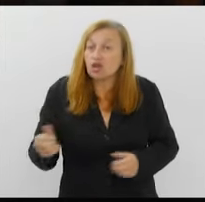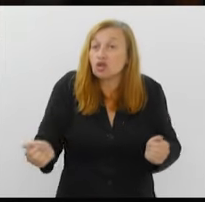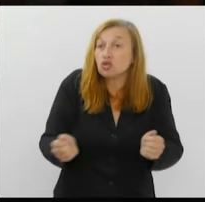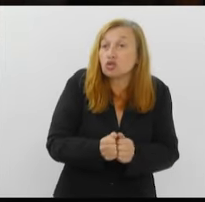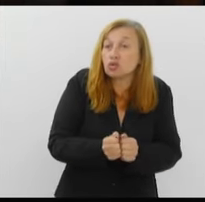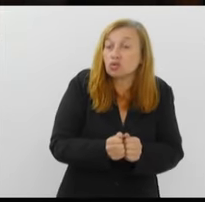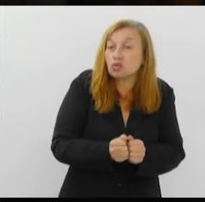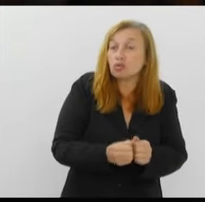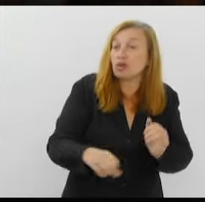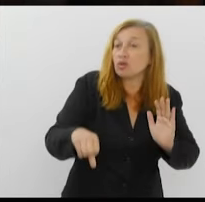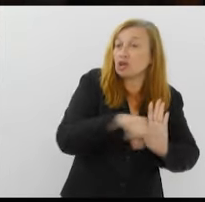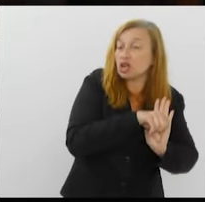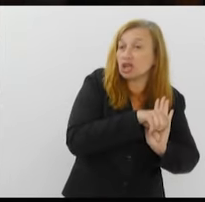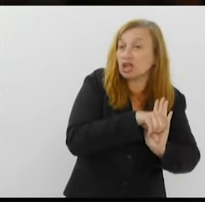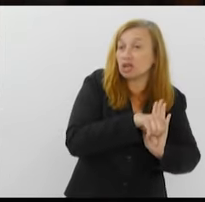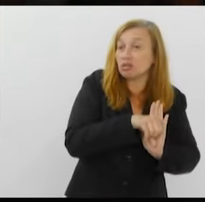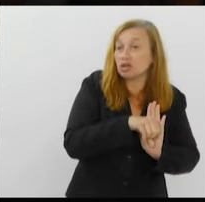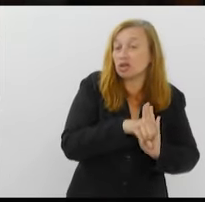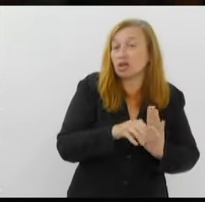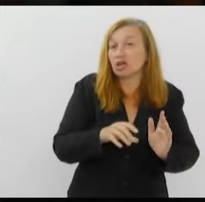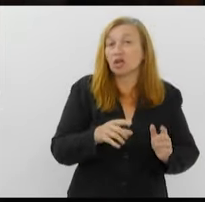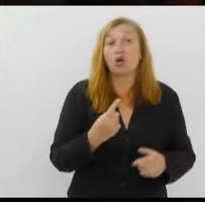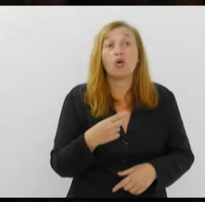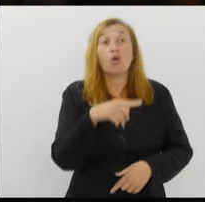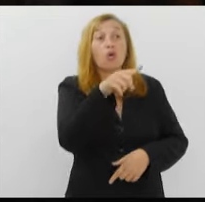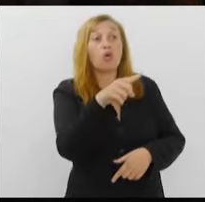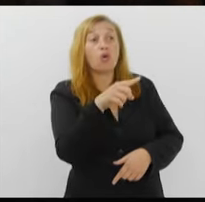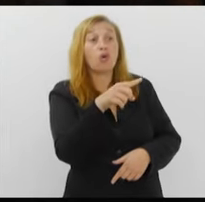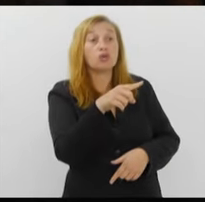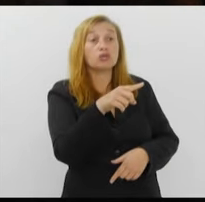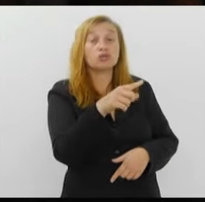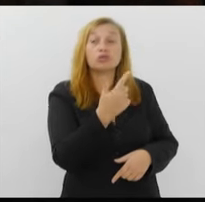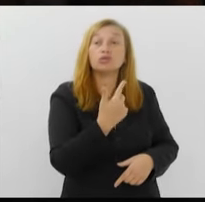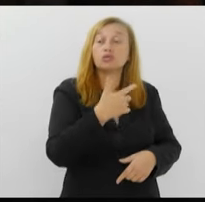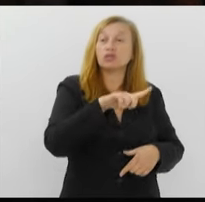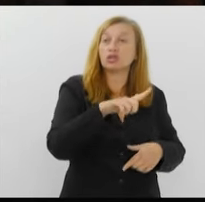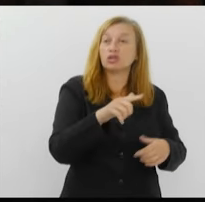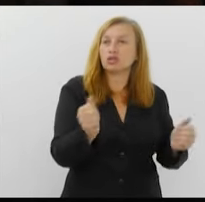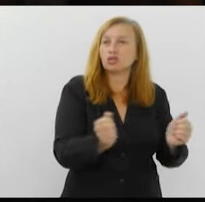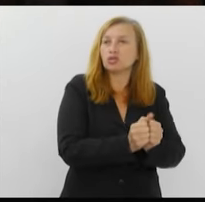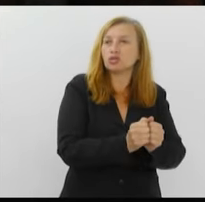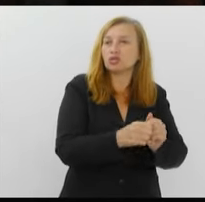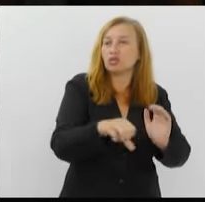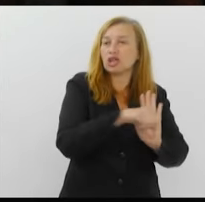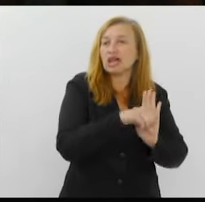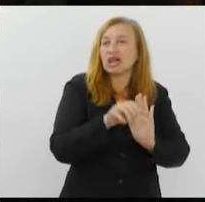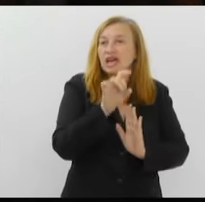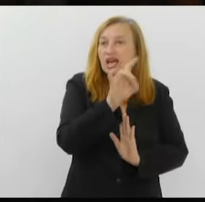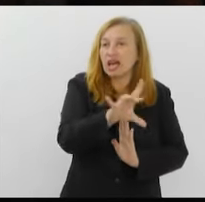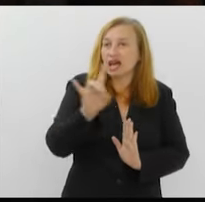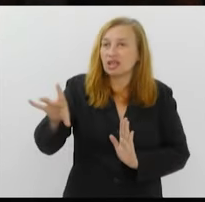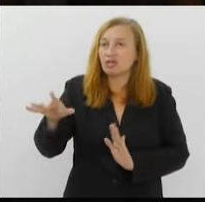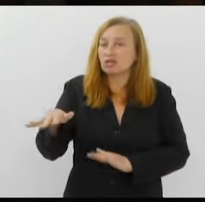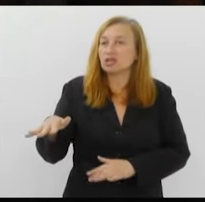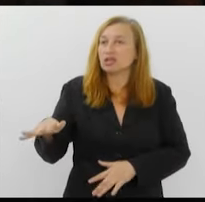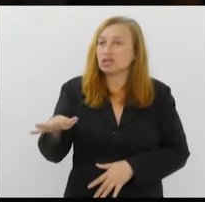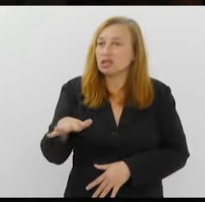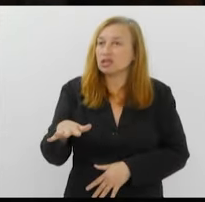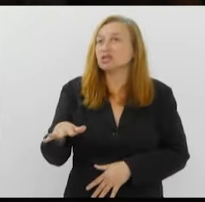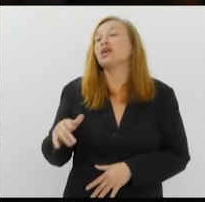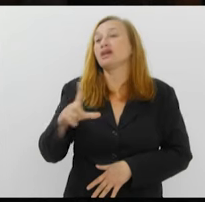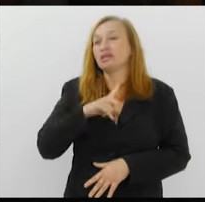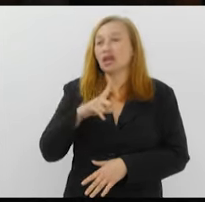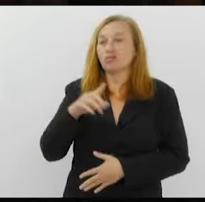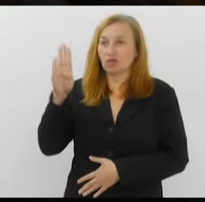é o outro que é candidato na outra área, bancado pelo crime organizado, e em cada setor tem um candidato do crime